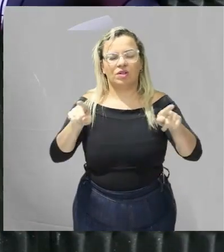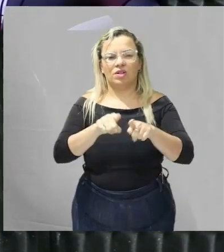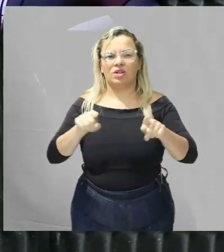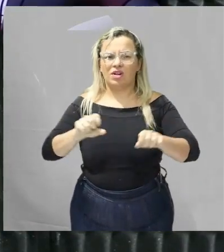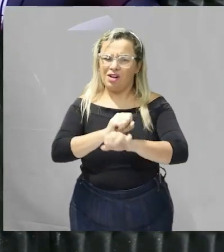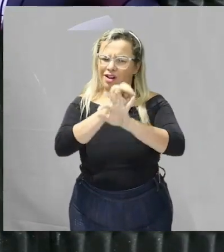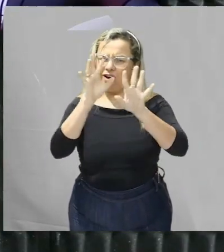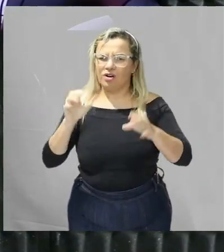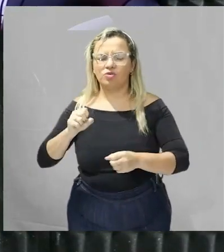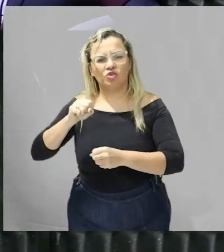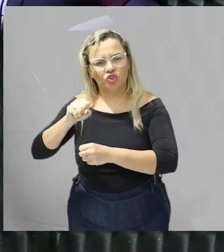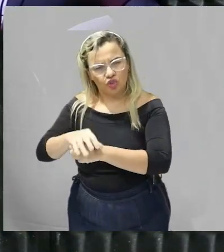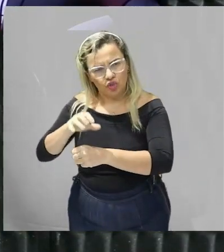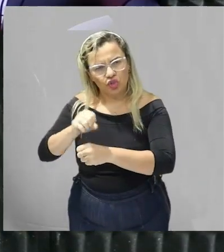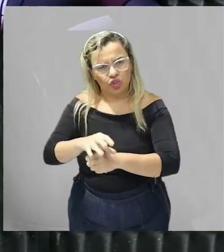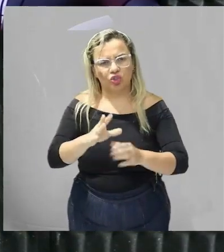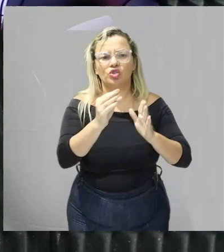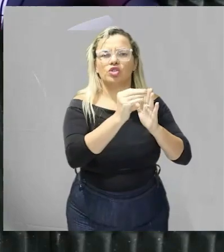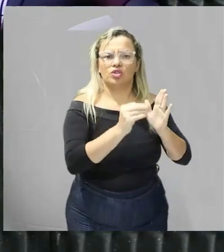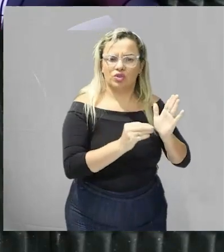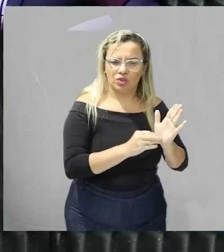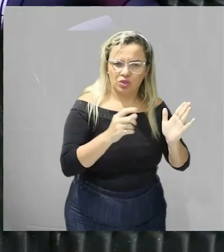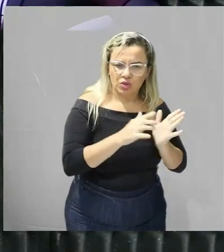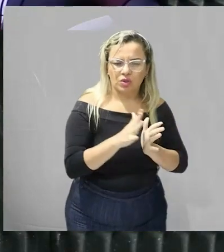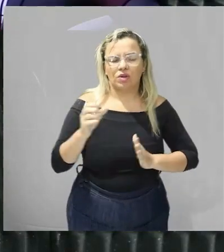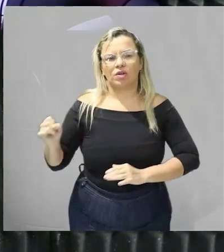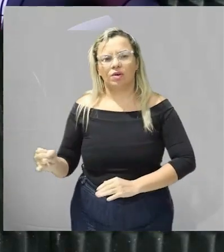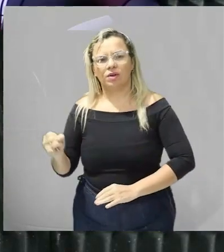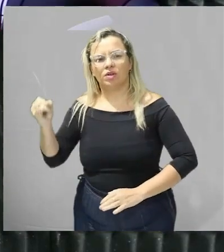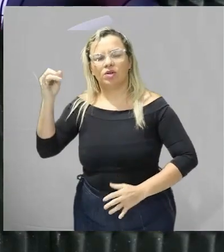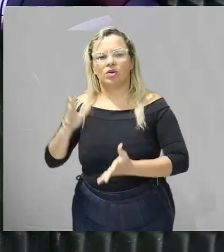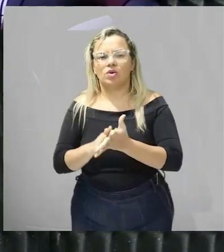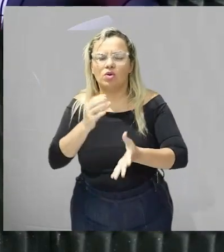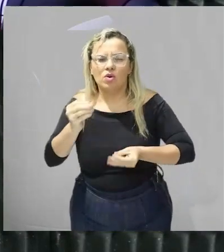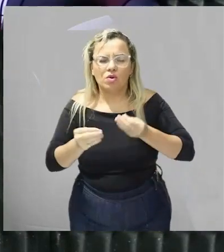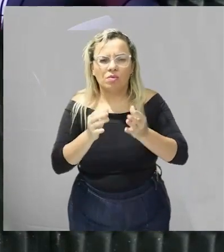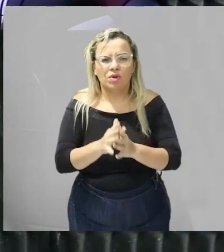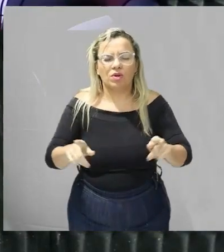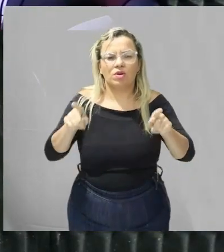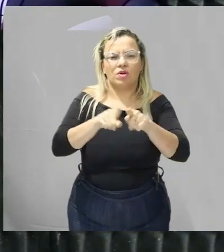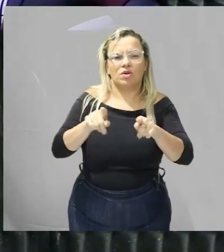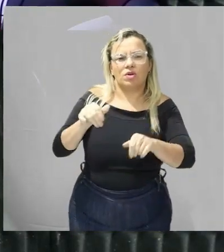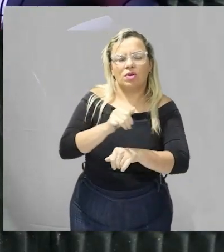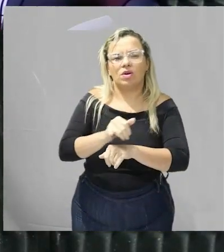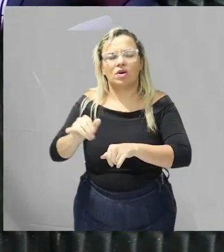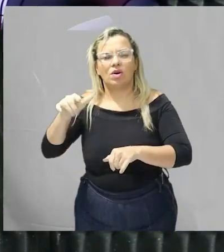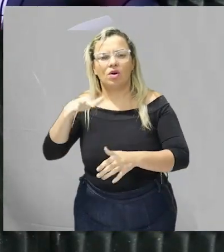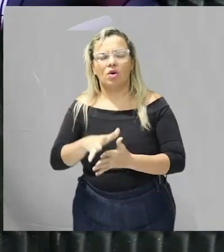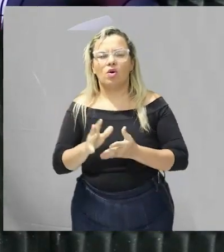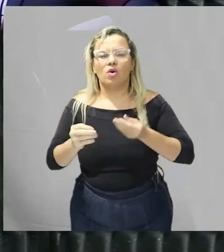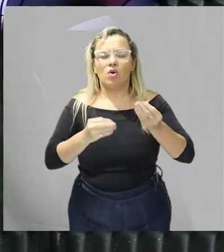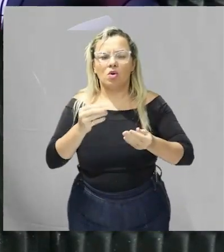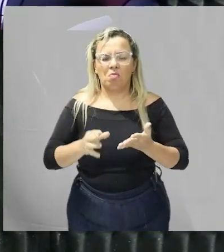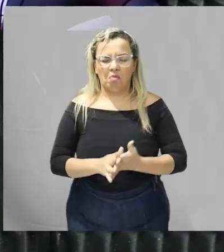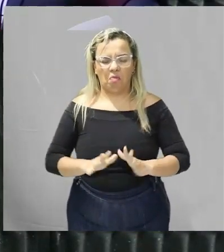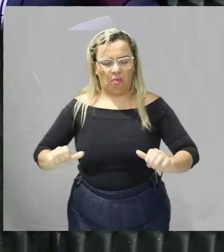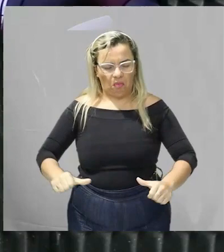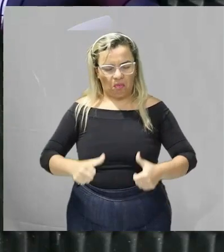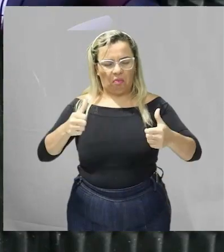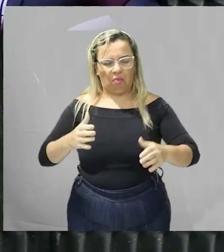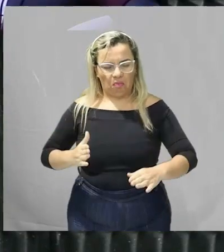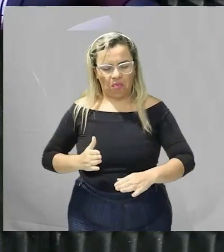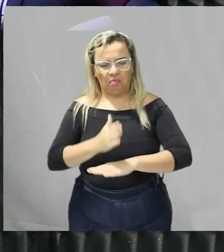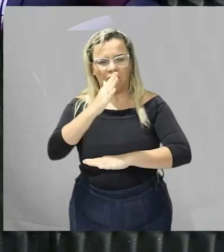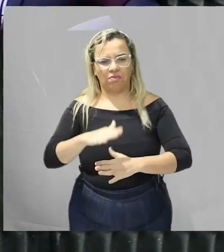muita dica, tá certo? Importante aí, formas também, estratégias para tu te dar bem na tua prova do Enem, belezinha? E